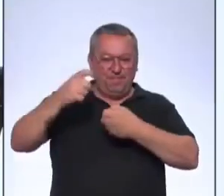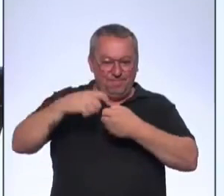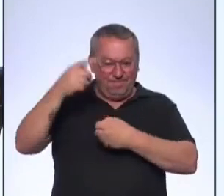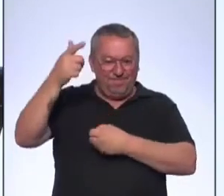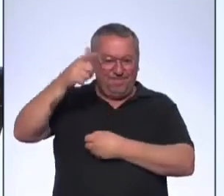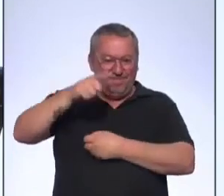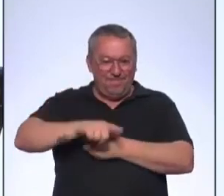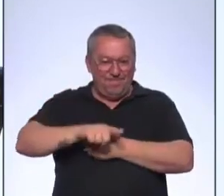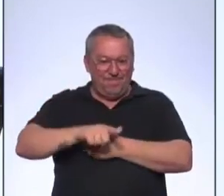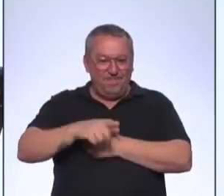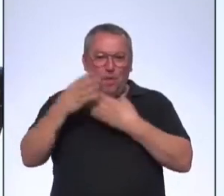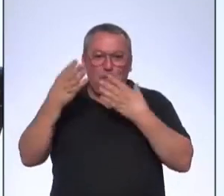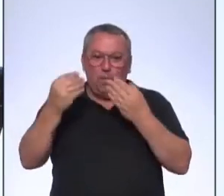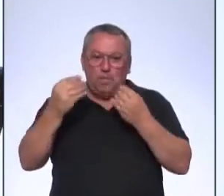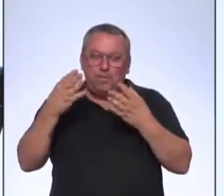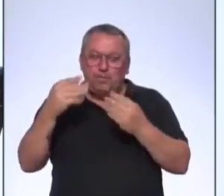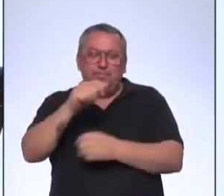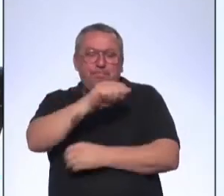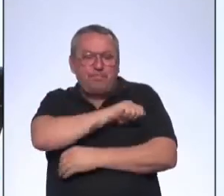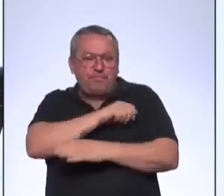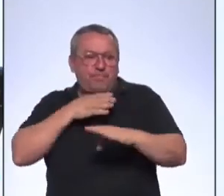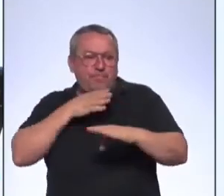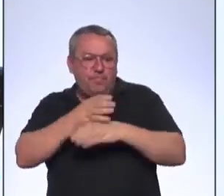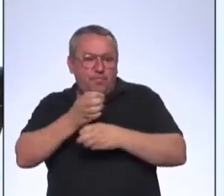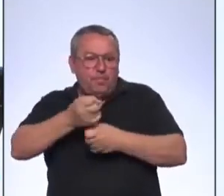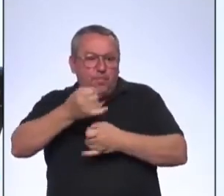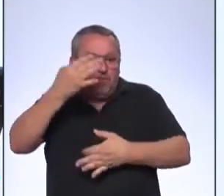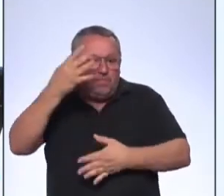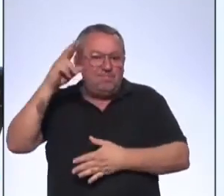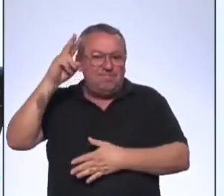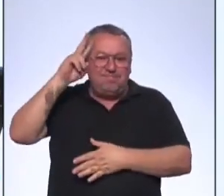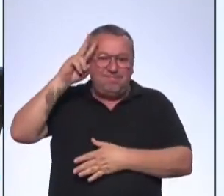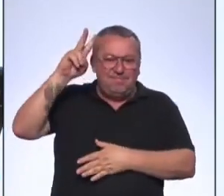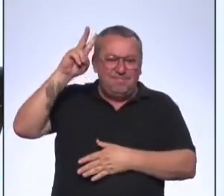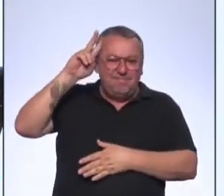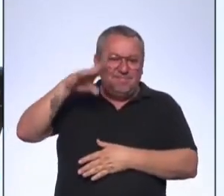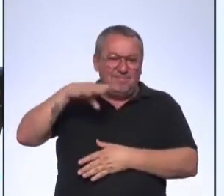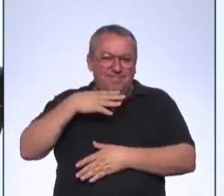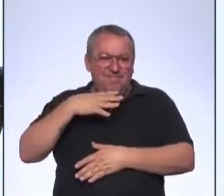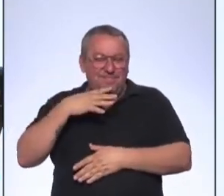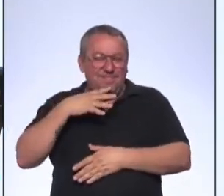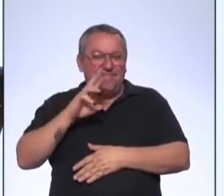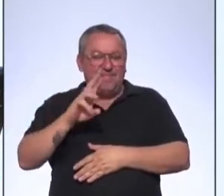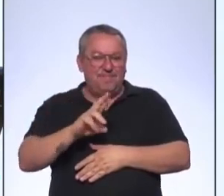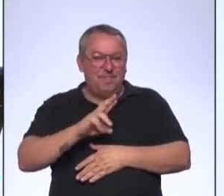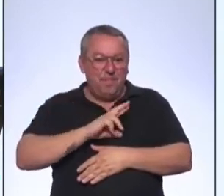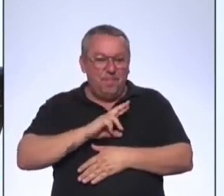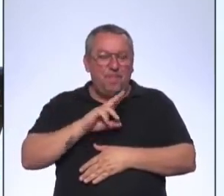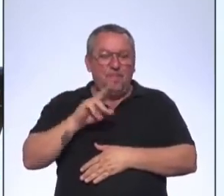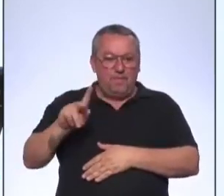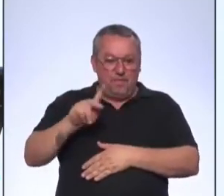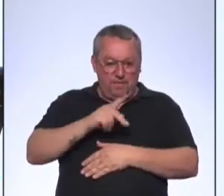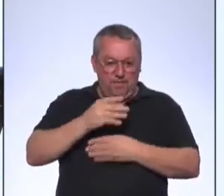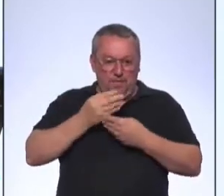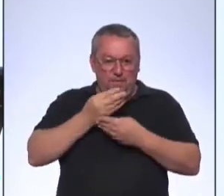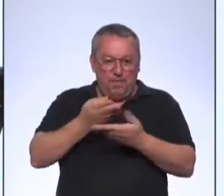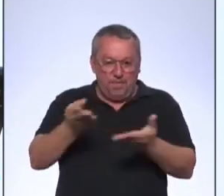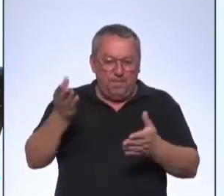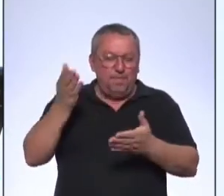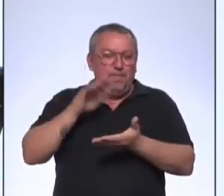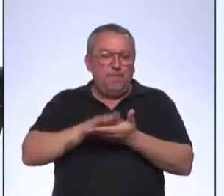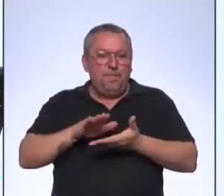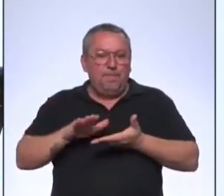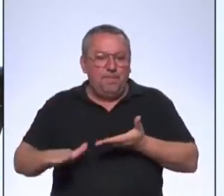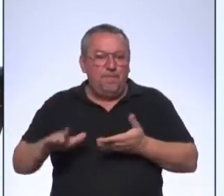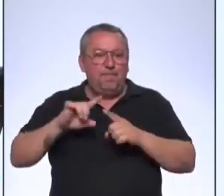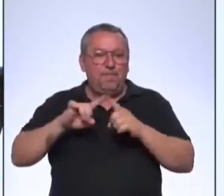Voltamos. Muitos alunos utilizando aí a sua atitude historiadora e respondendo às questões que o professor Carlos deixou para vocês na atividade.